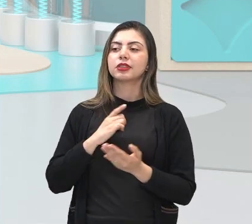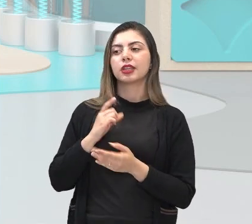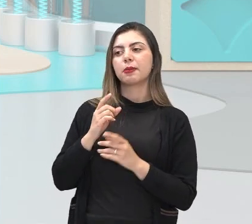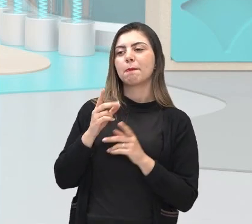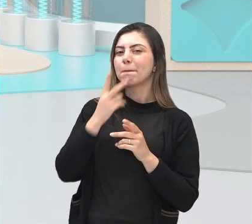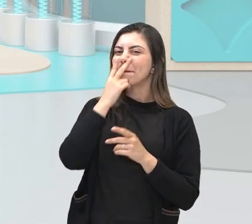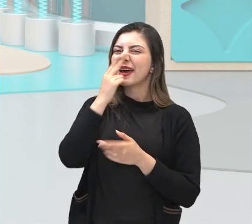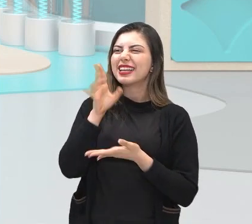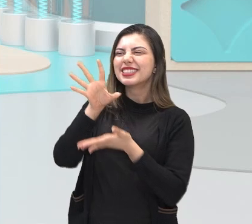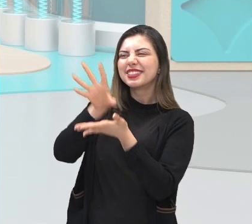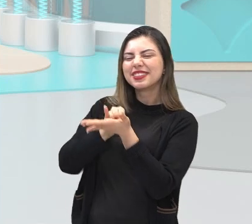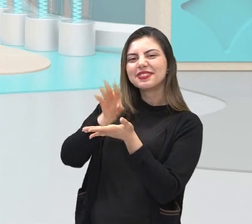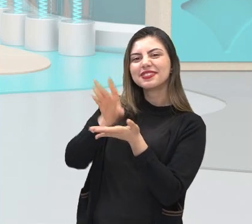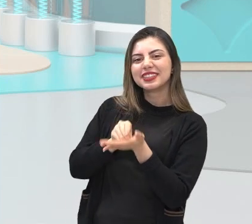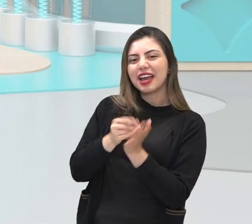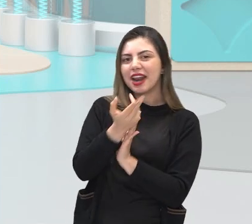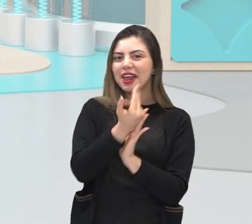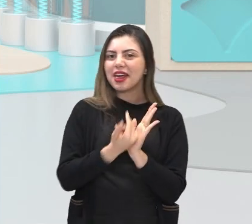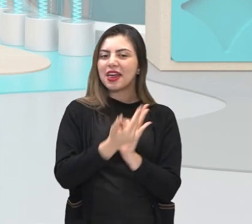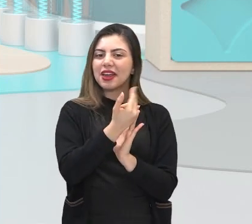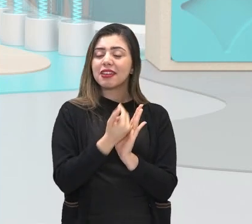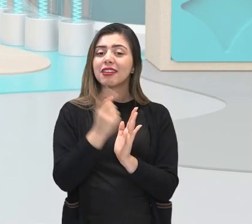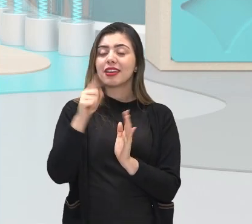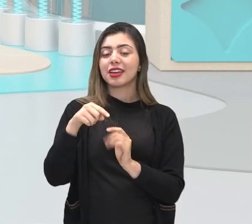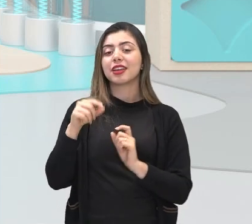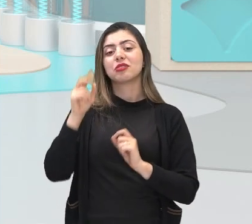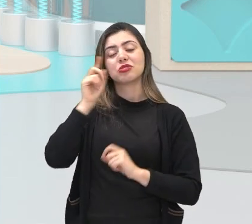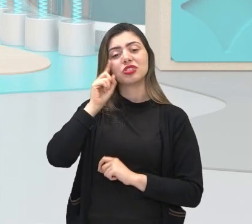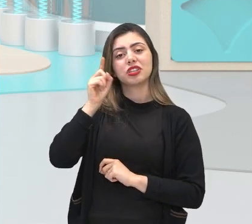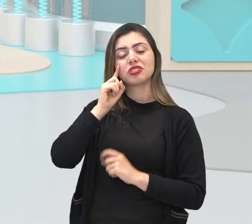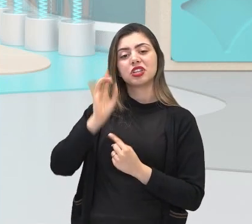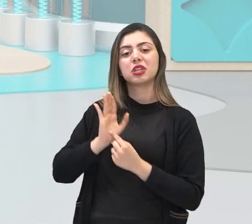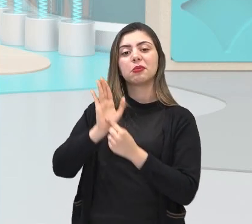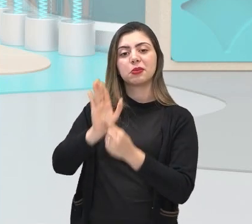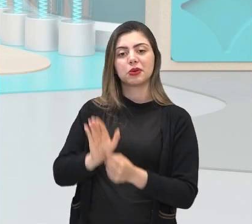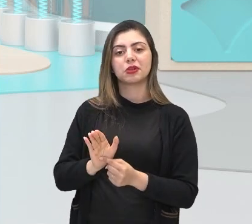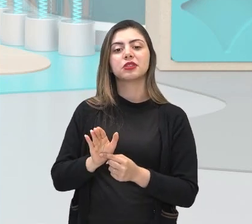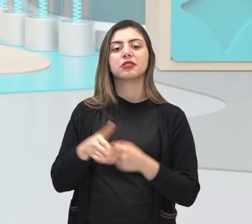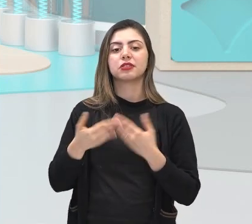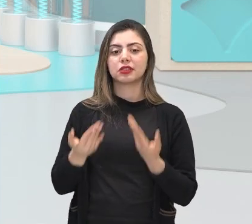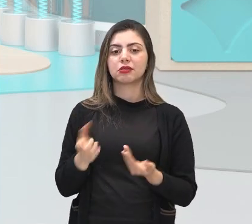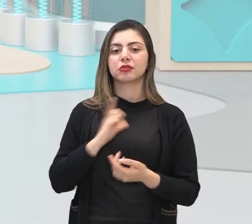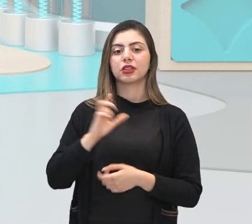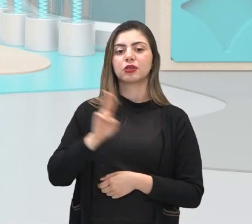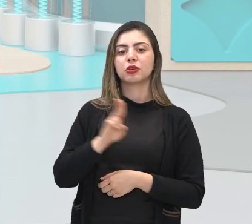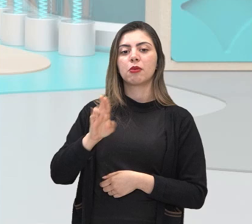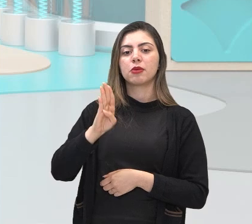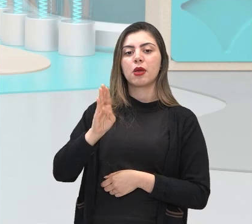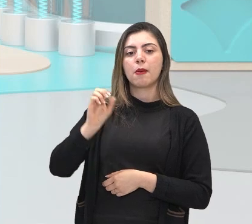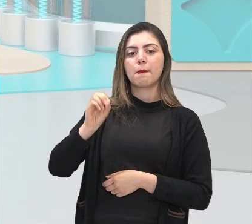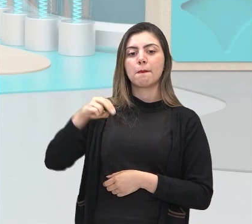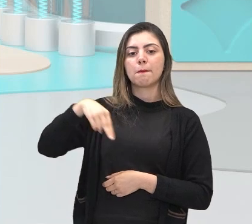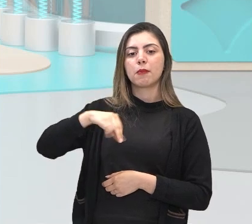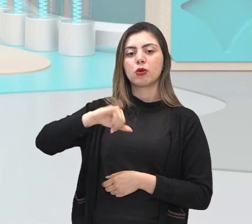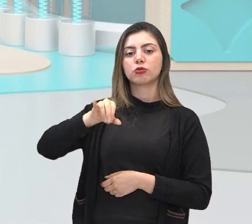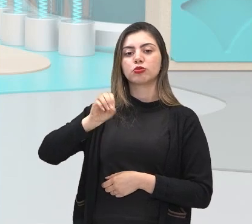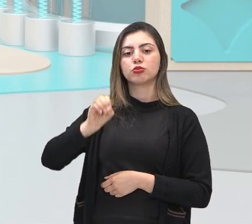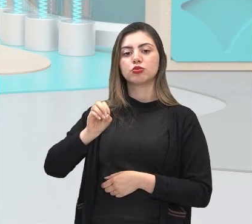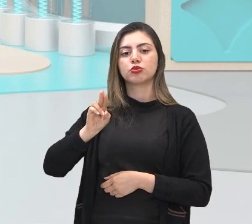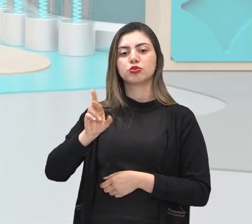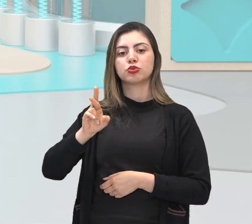de uma cena cotidiana né que o cober trouxe aqui que ela recebe o nome de bonjour mon cir culber né então